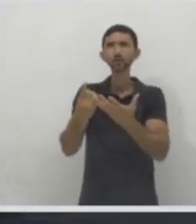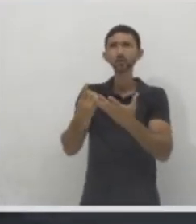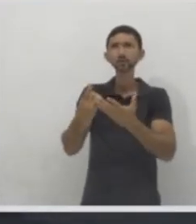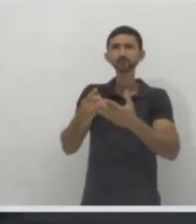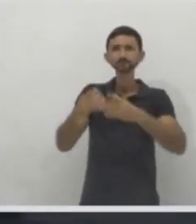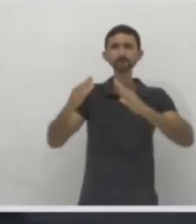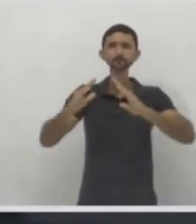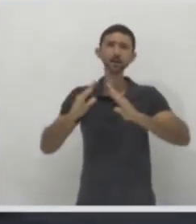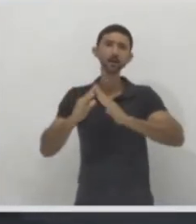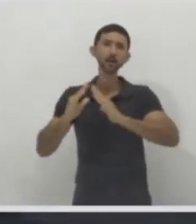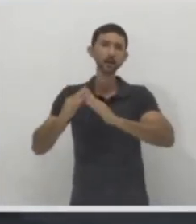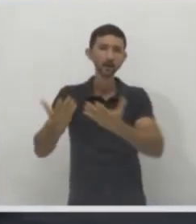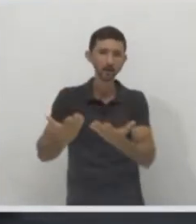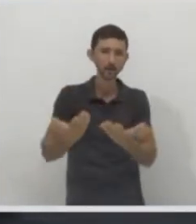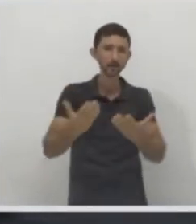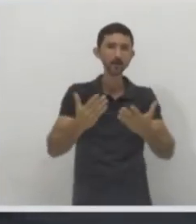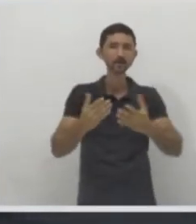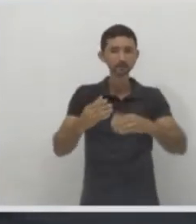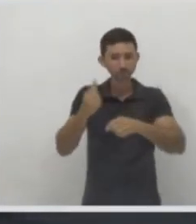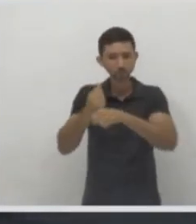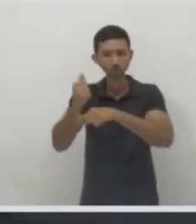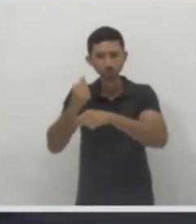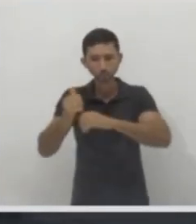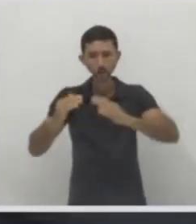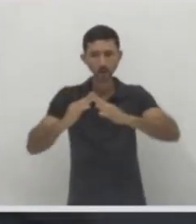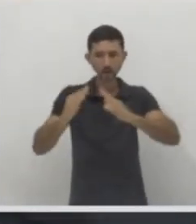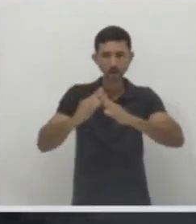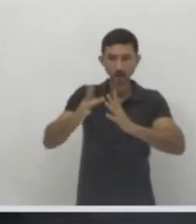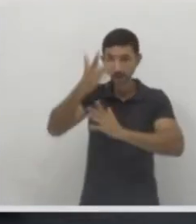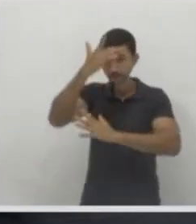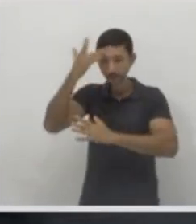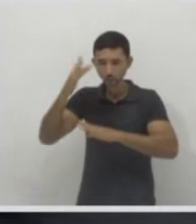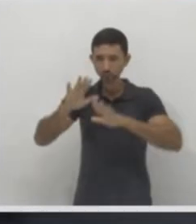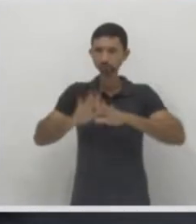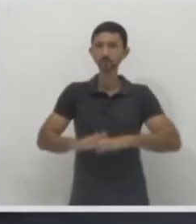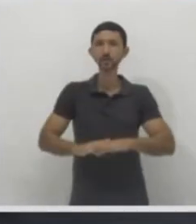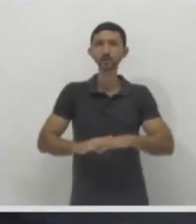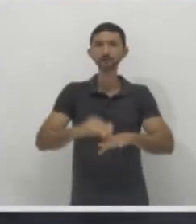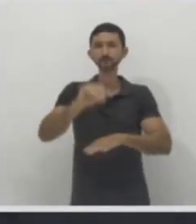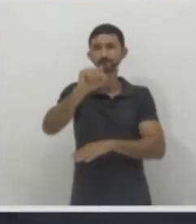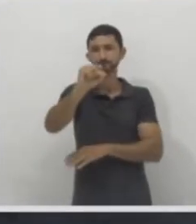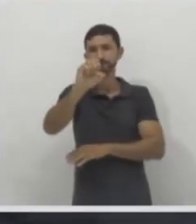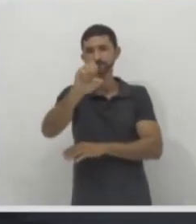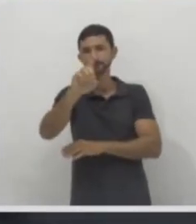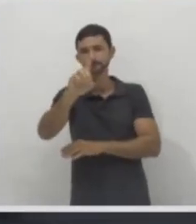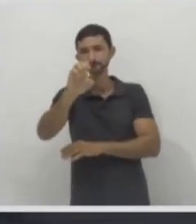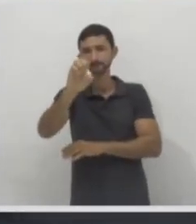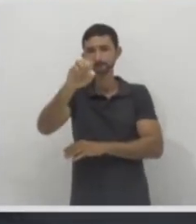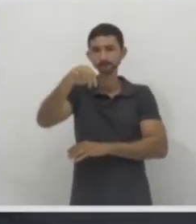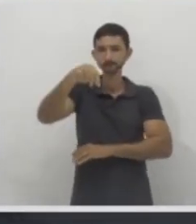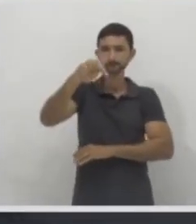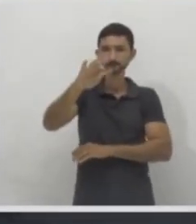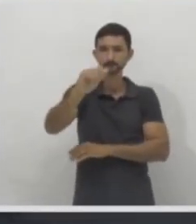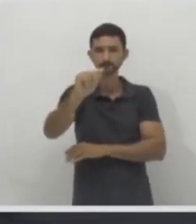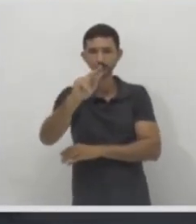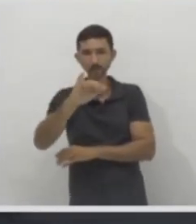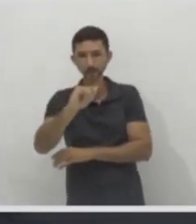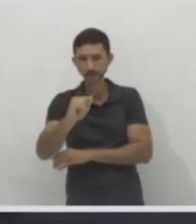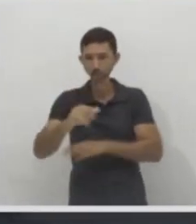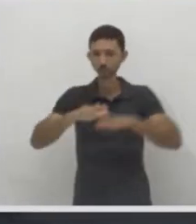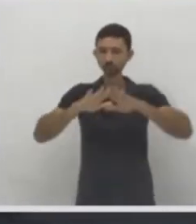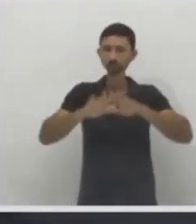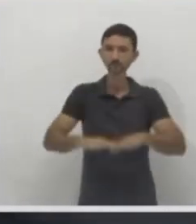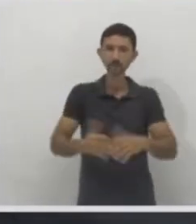de habitação, de moradia, e o homem já passou a ser sedentário, ou seja, ele já não tinha mais a necessidade de estar